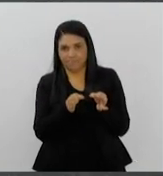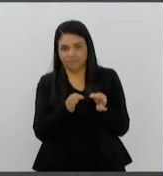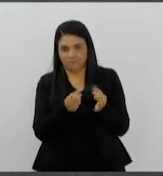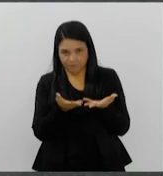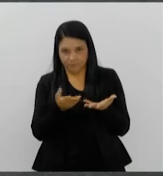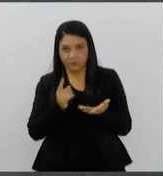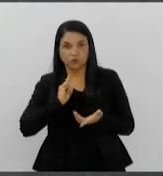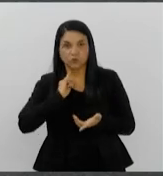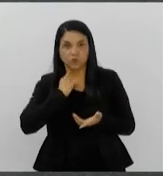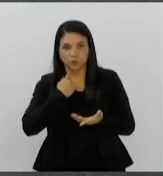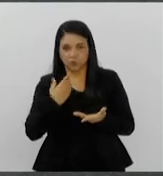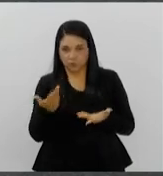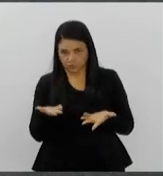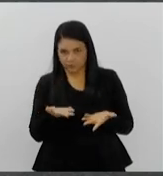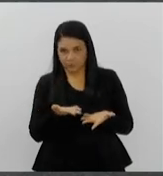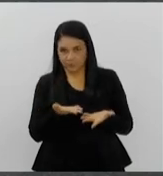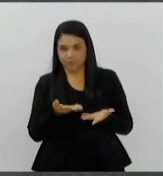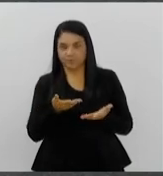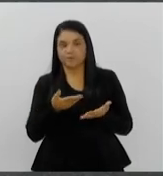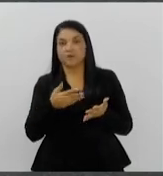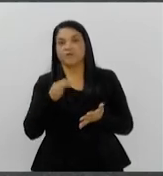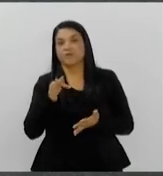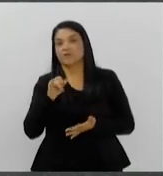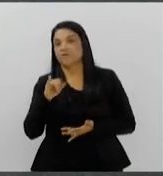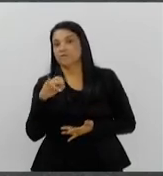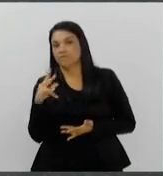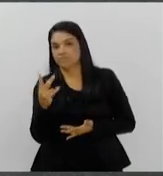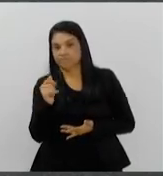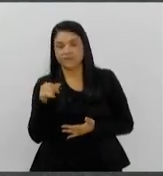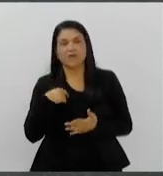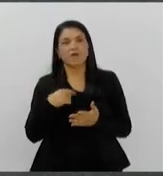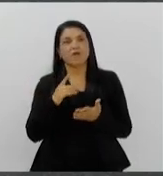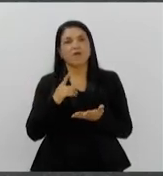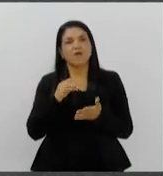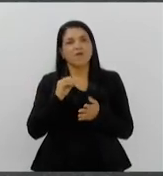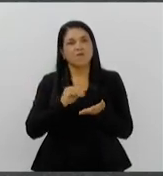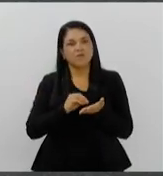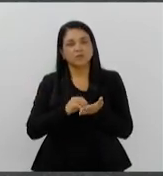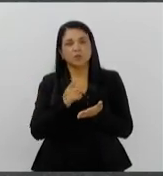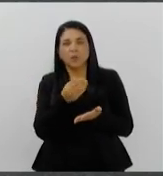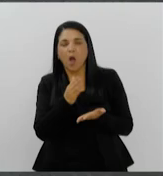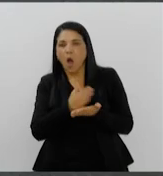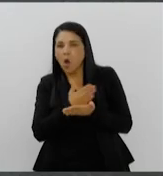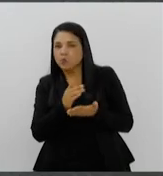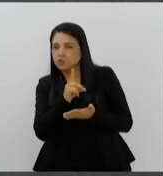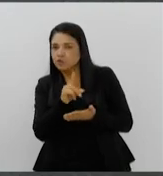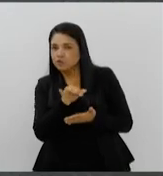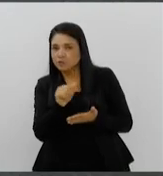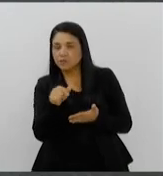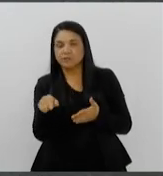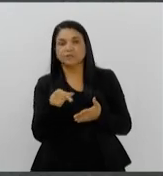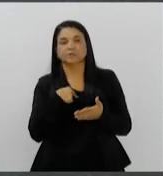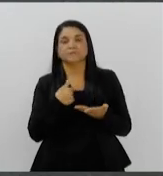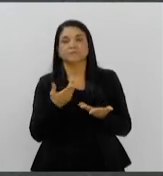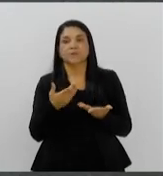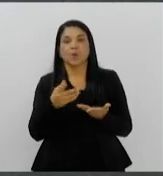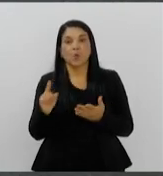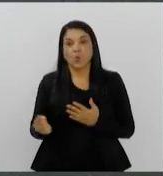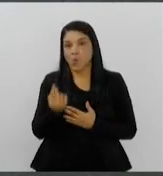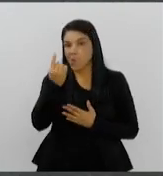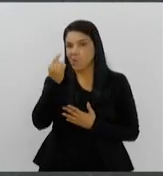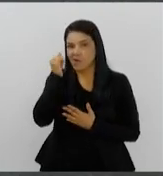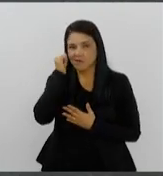presidente, faltando alguns dias para o registro das chapas da Polícia Penal, justamente uma das policiais penais que